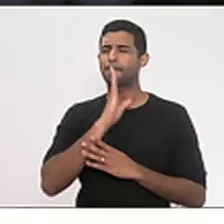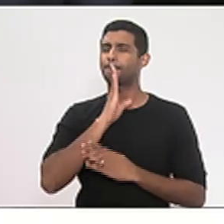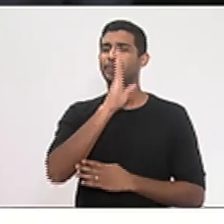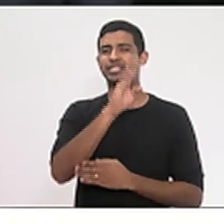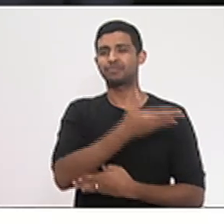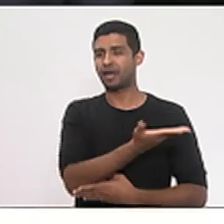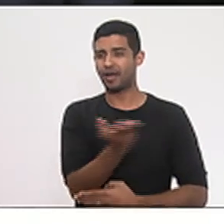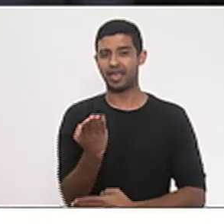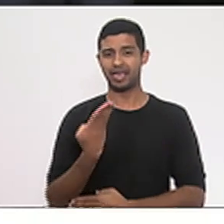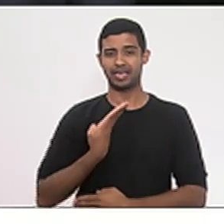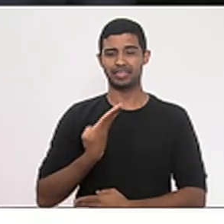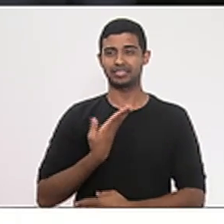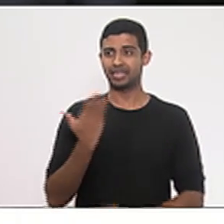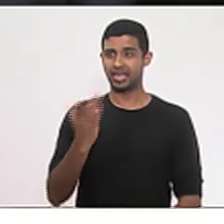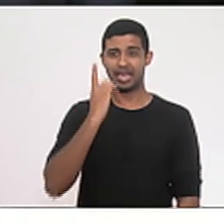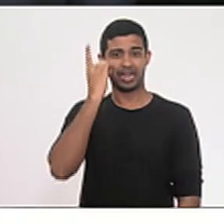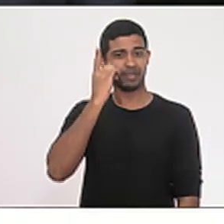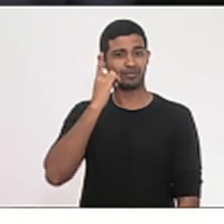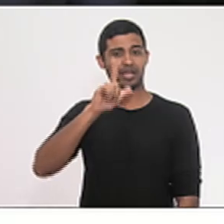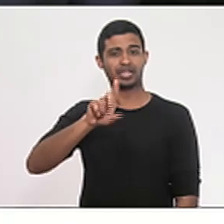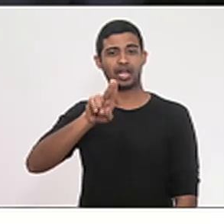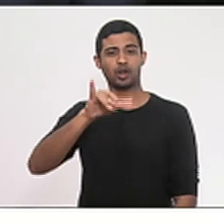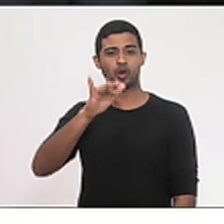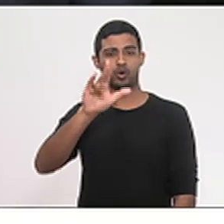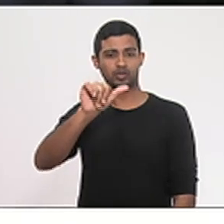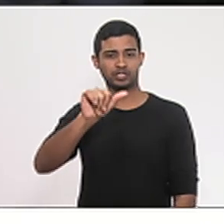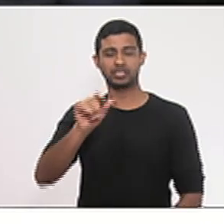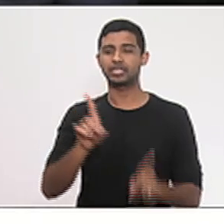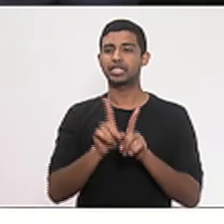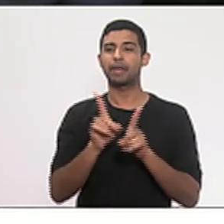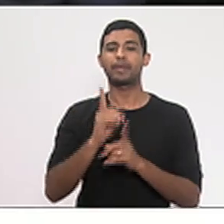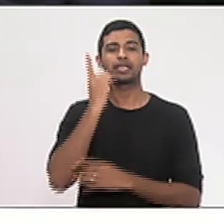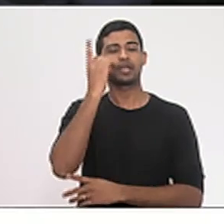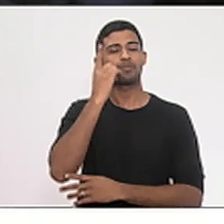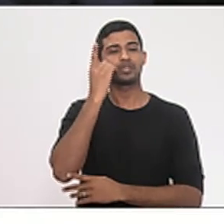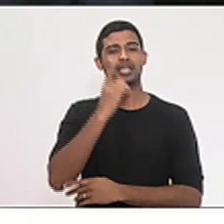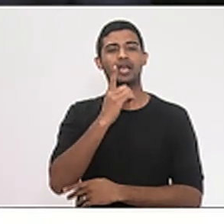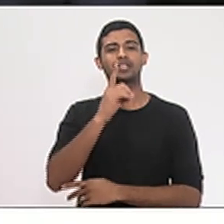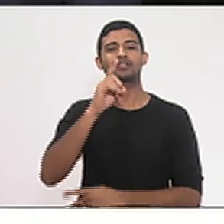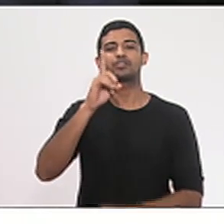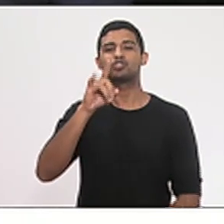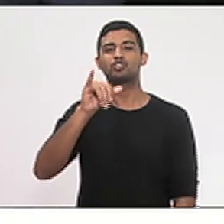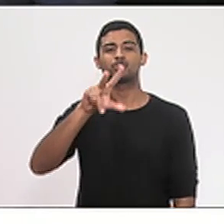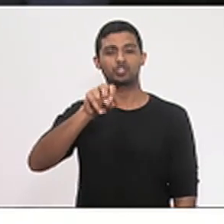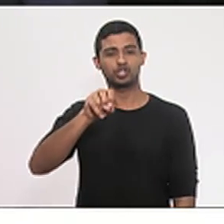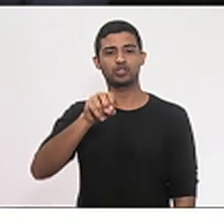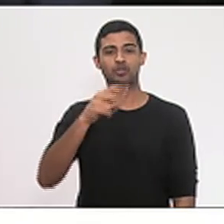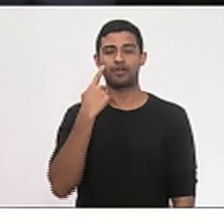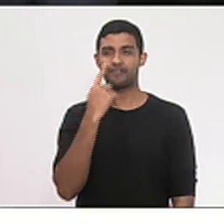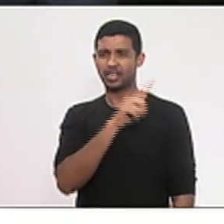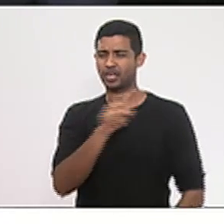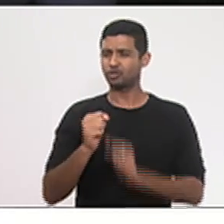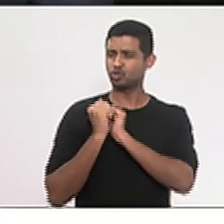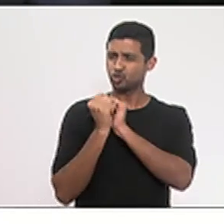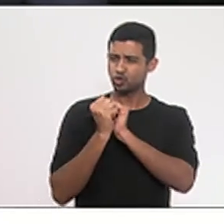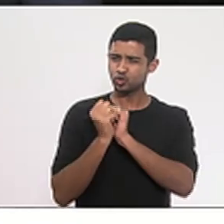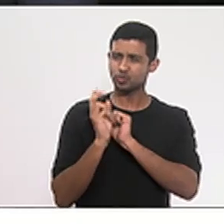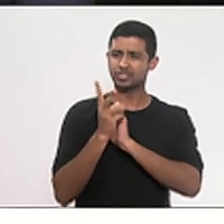meus companheiros, a deputada Lucinha e o deputado Marcelo do Seu Dino, que assinam o estatuto junto